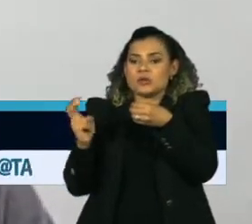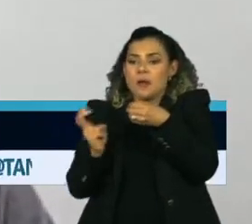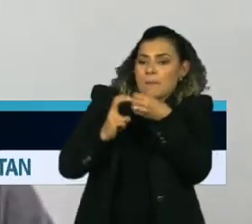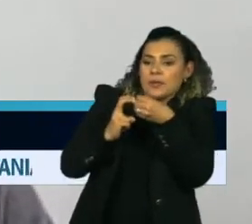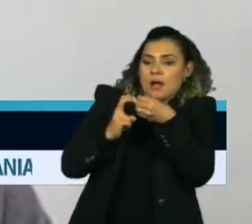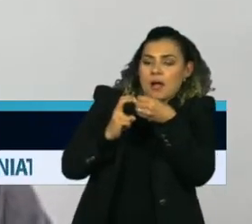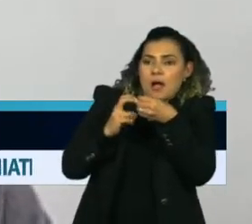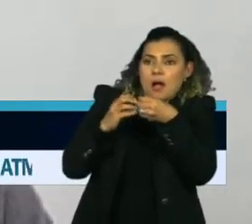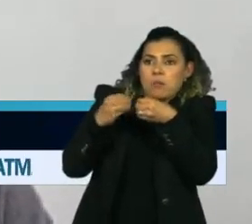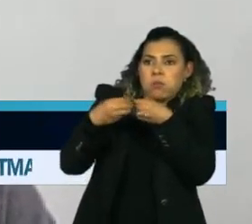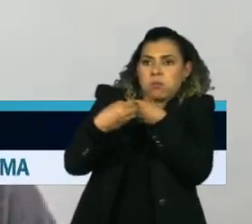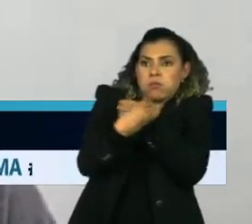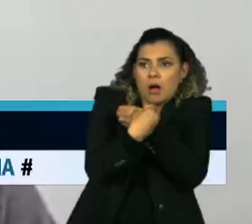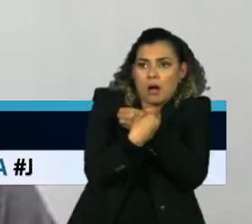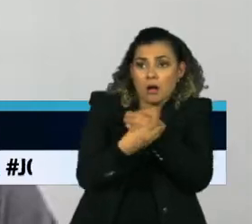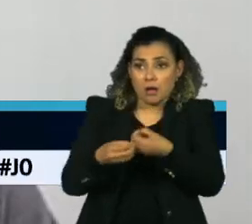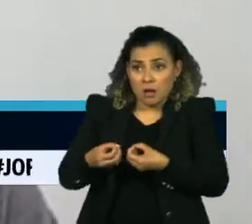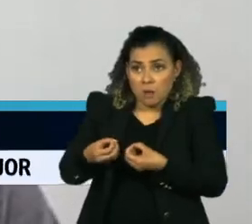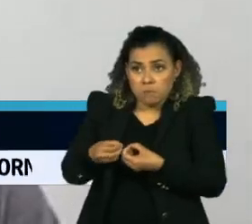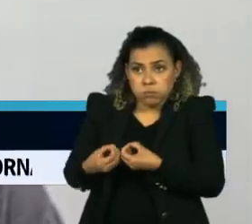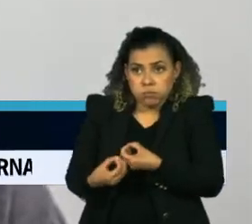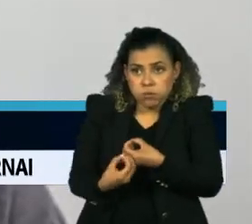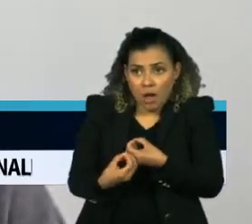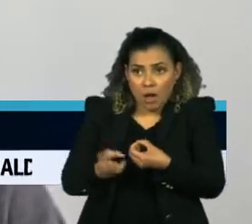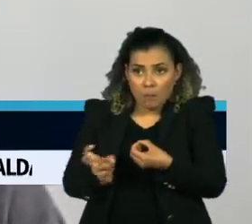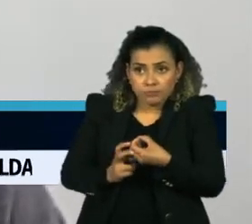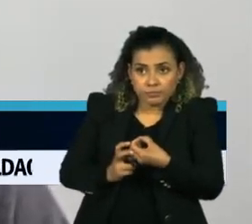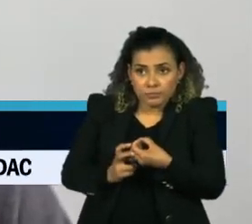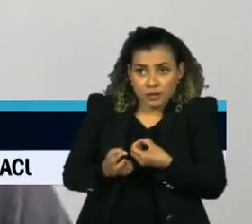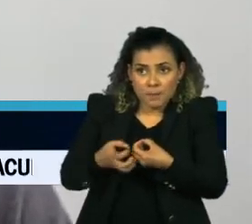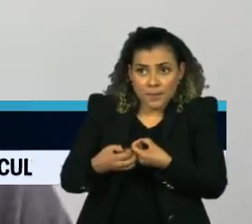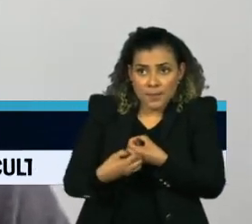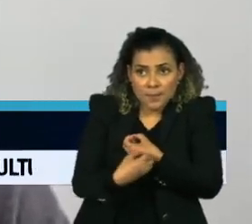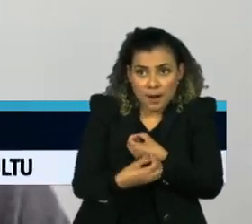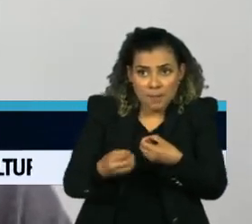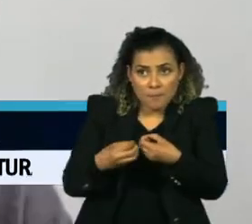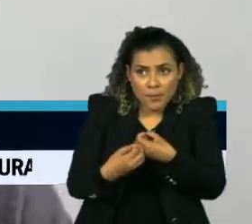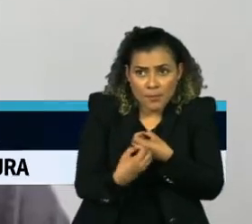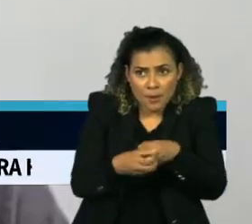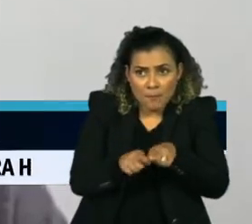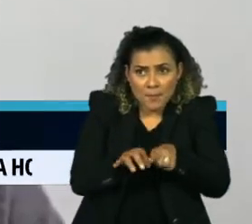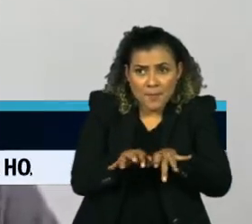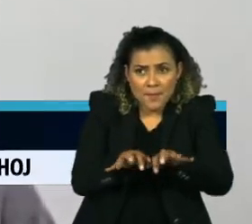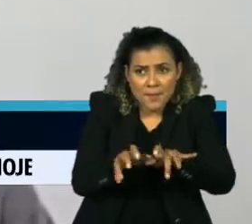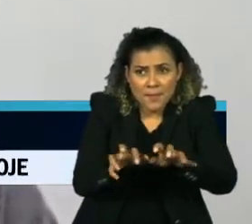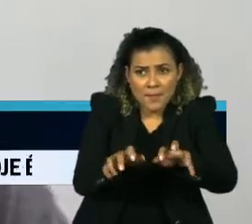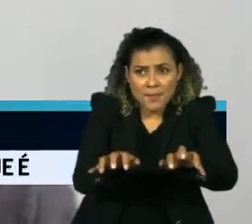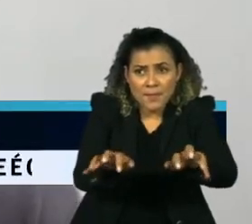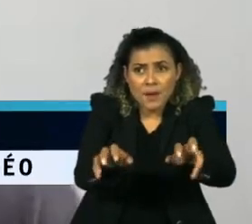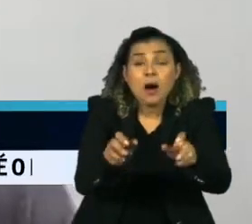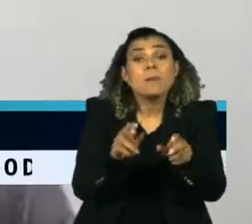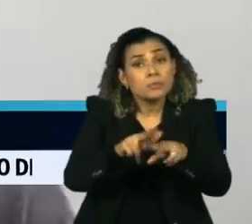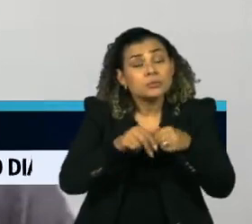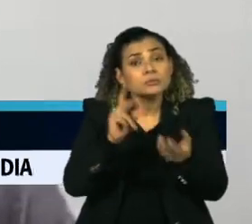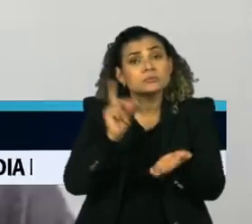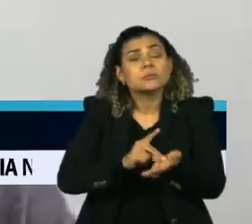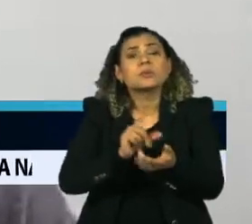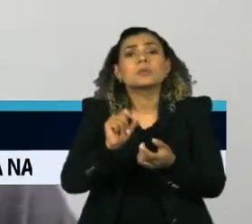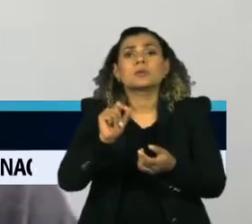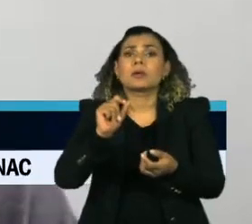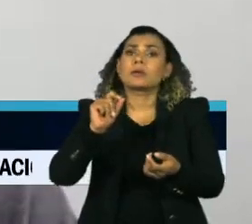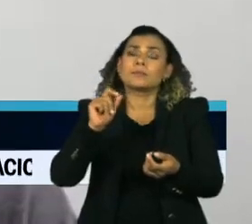momento em que vemos as variantes seis evoluindo no sentido de ganhar mais afinidade